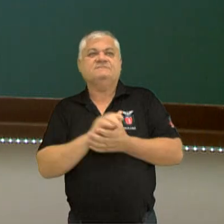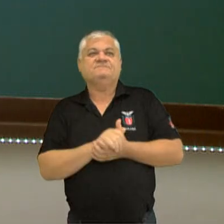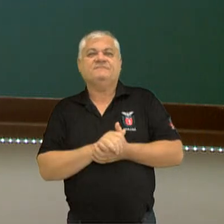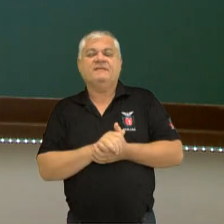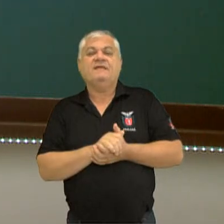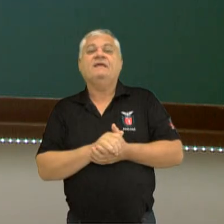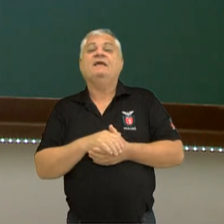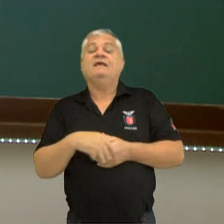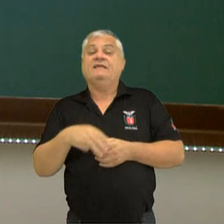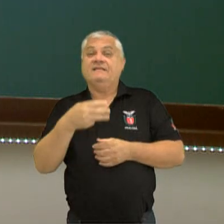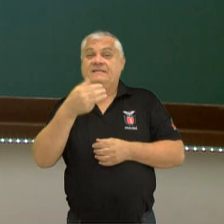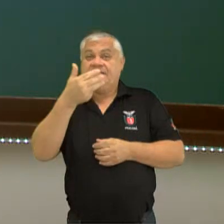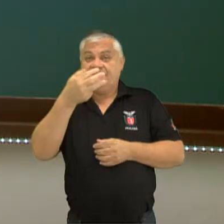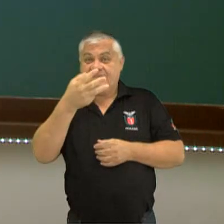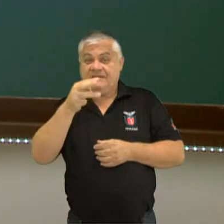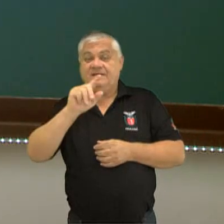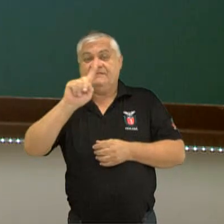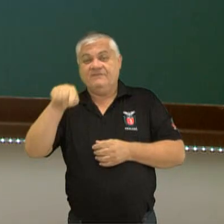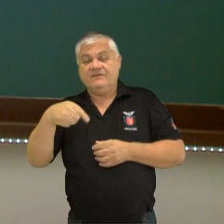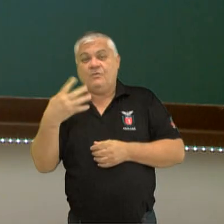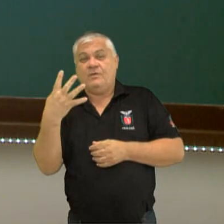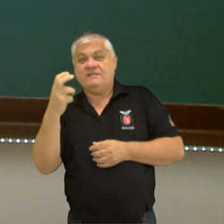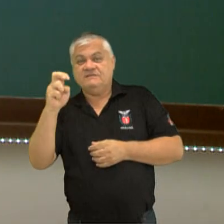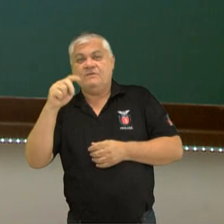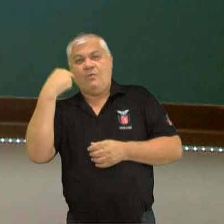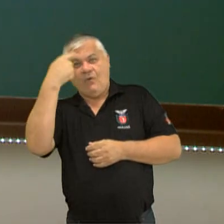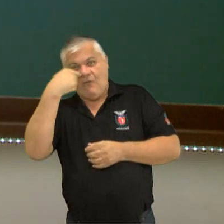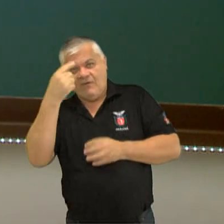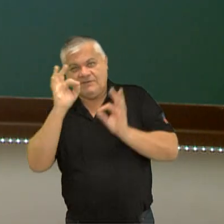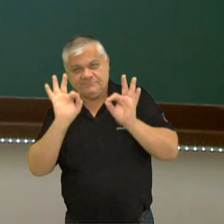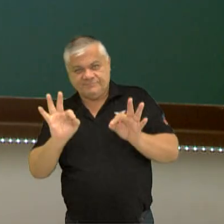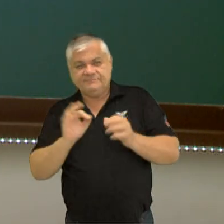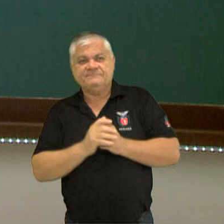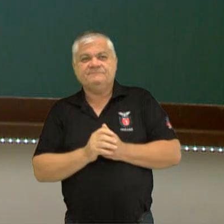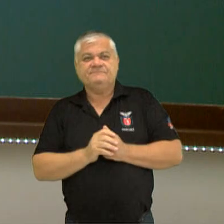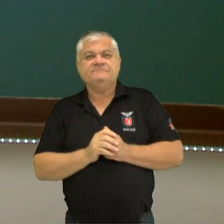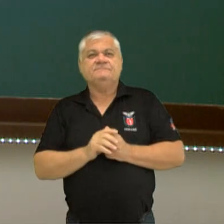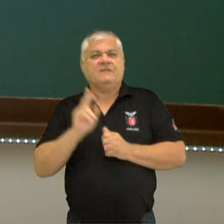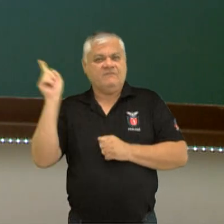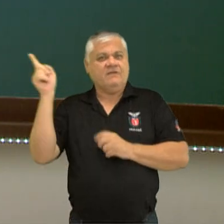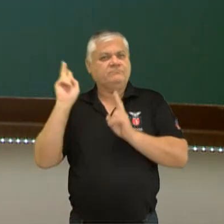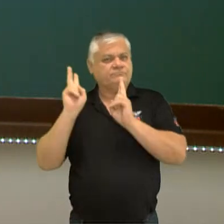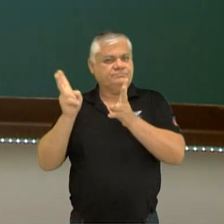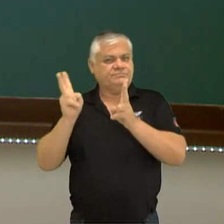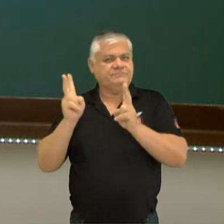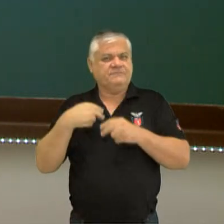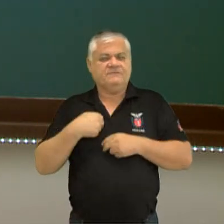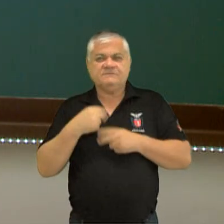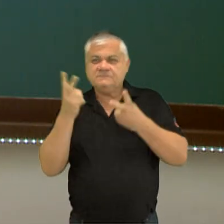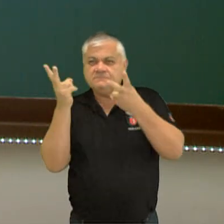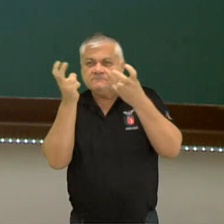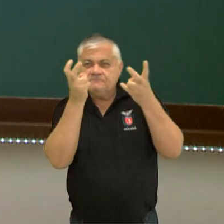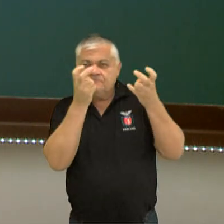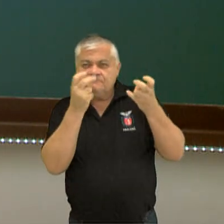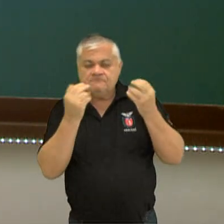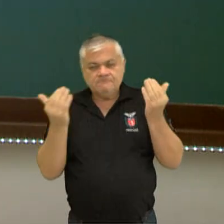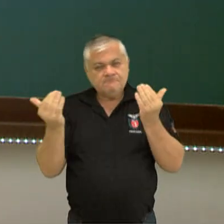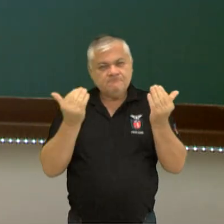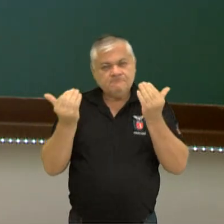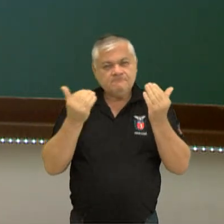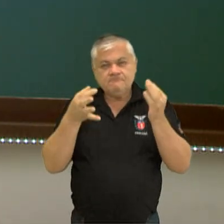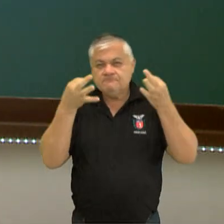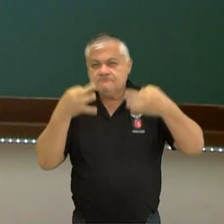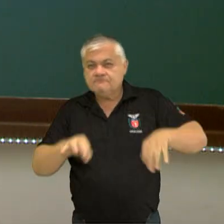linha, 13,45 horas. E aqui nos slides vai ficar para vocês verificarem se os cálculos de vocês estão